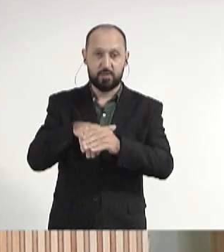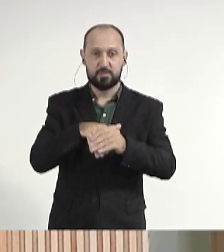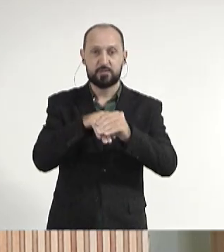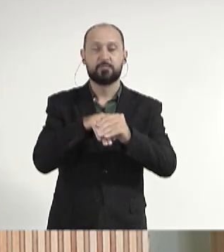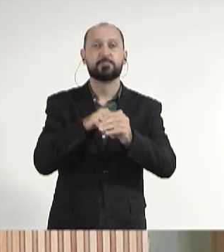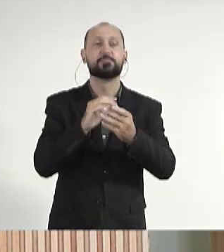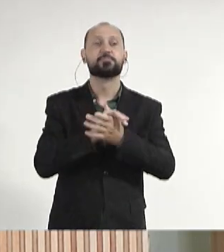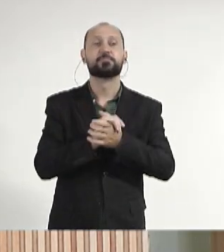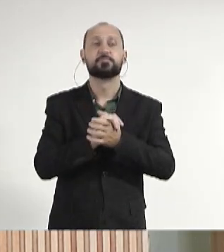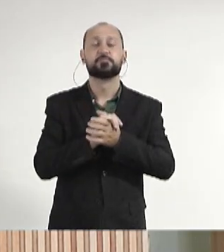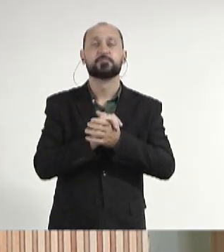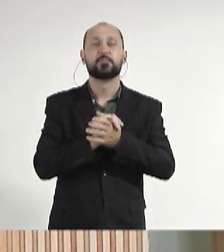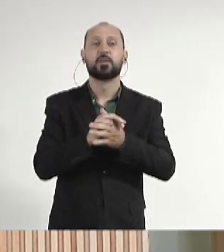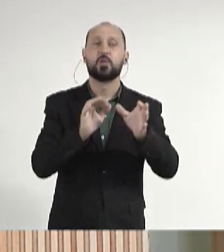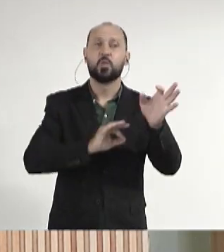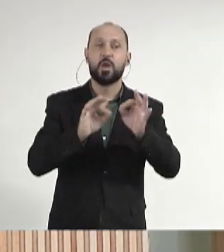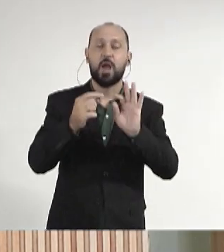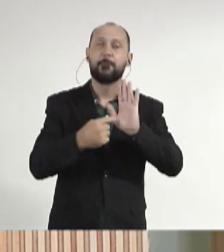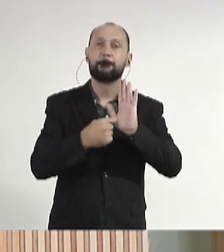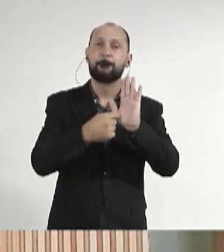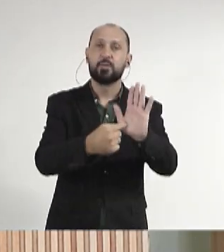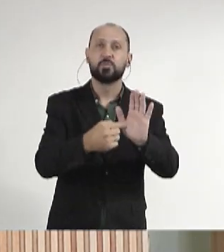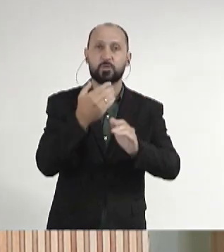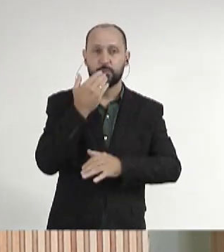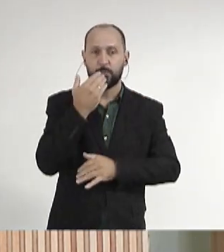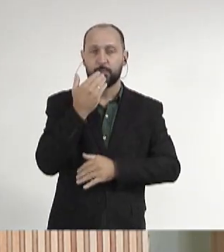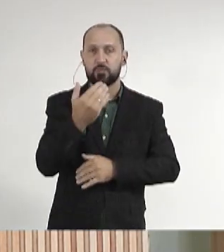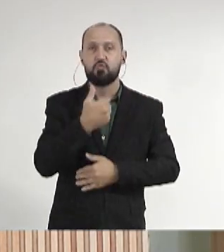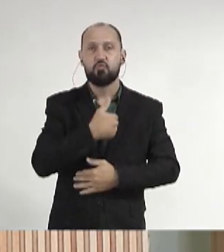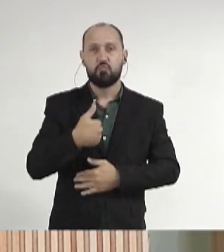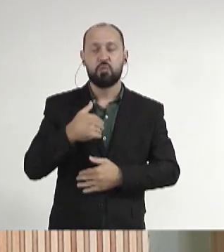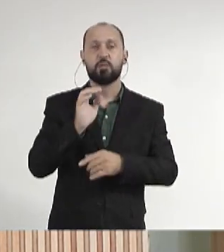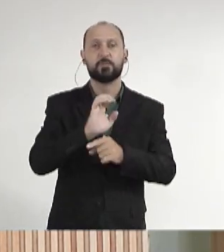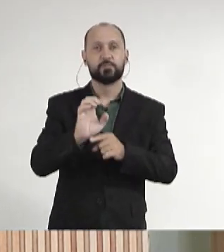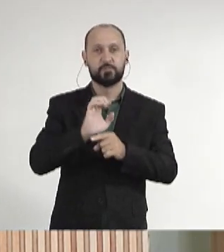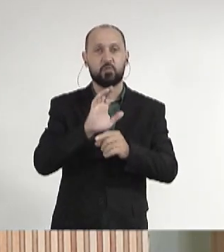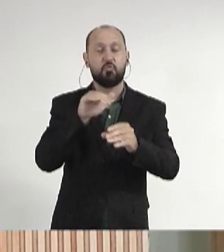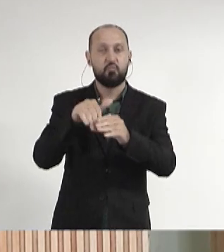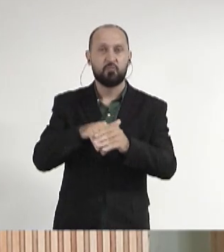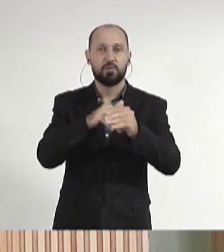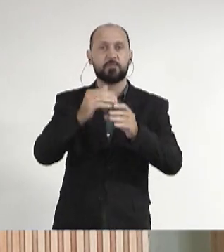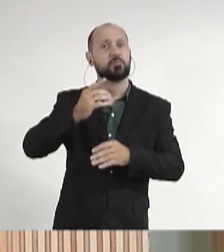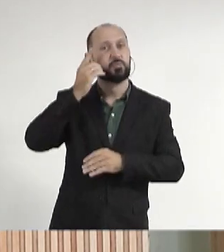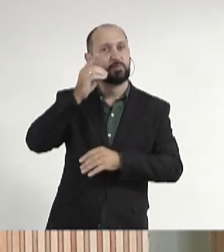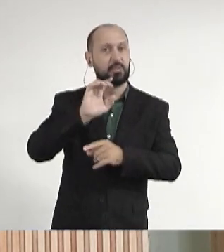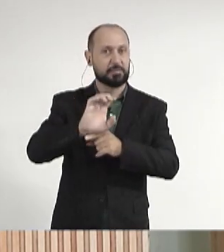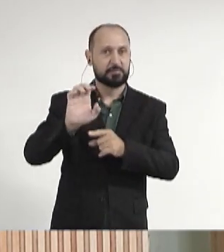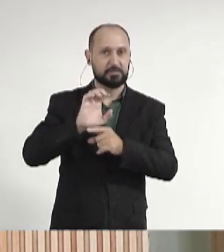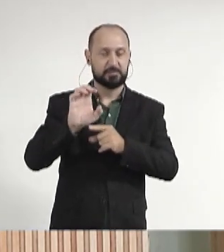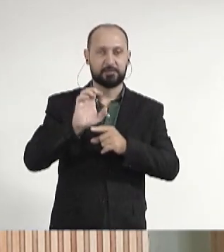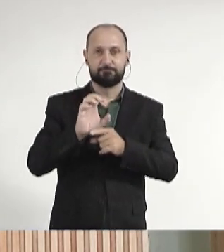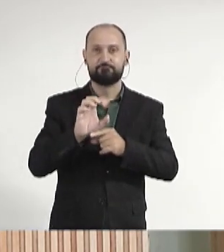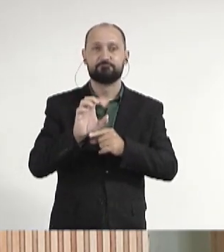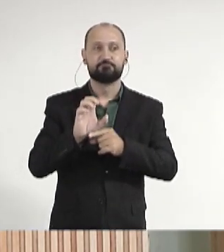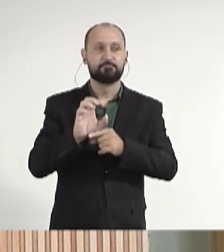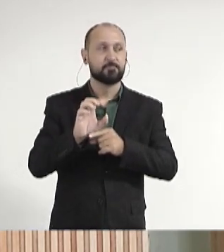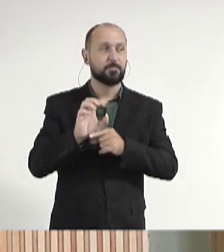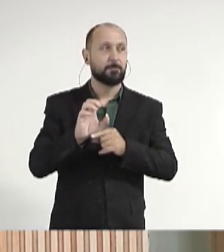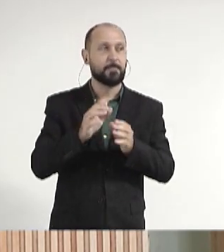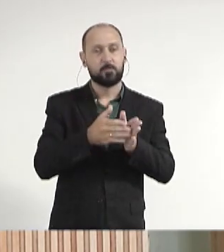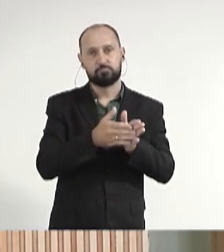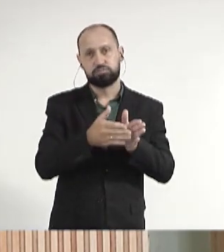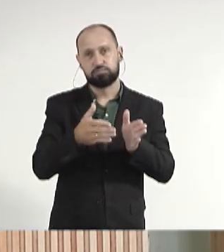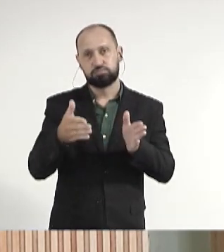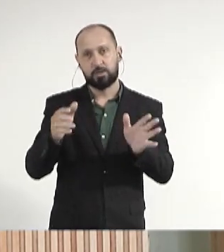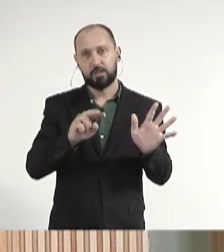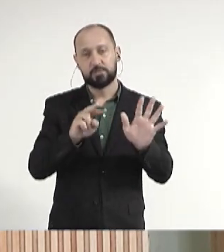projeto, ela apresentou, aliás, um requerimento ao governo do estado, que deve ser votado pelos deputados estaduais ao longo